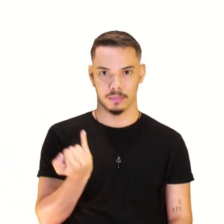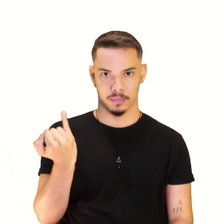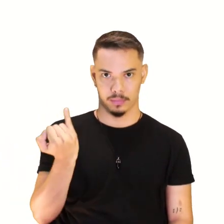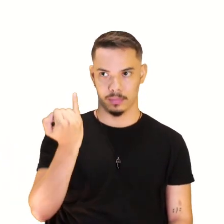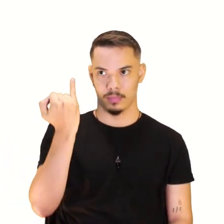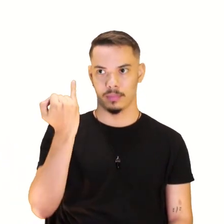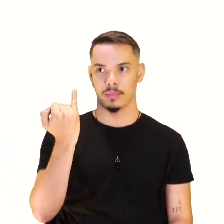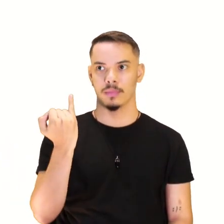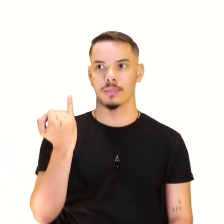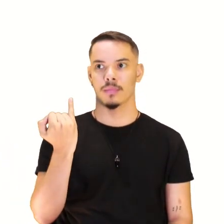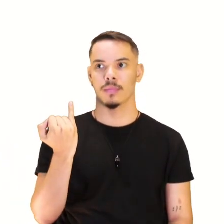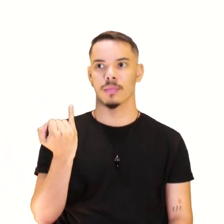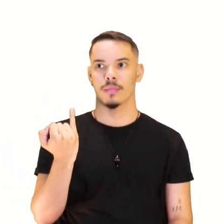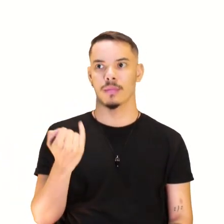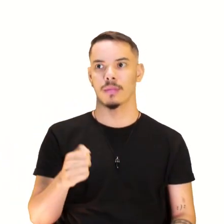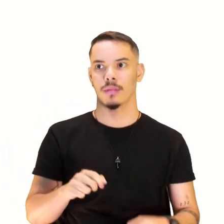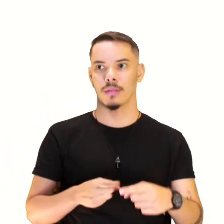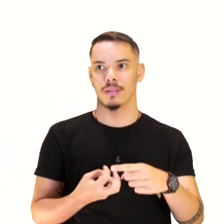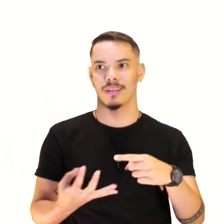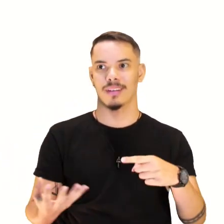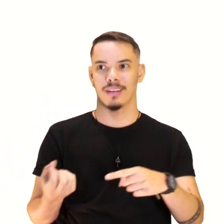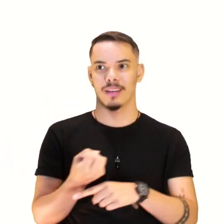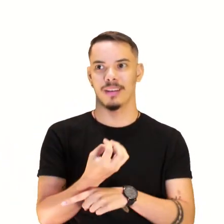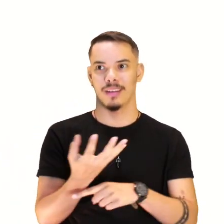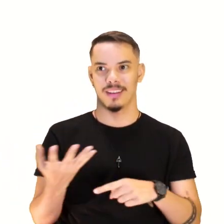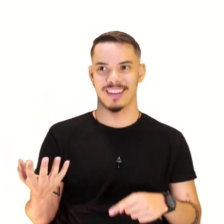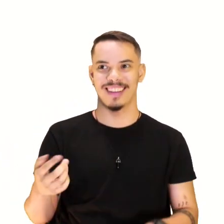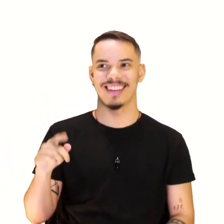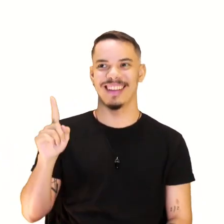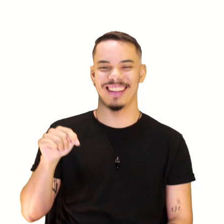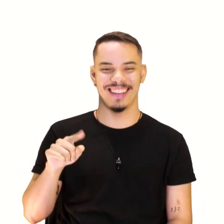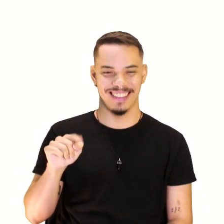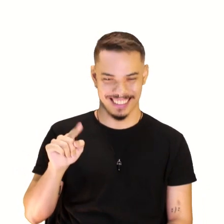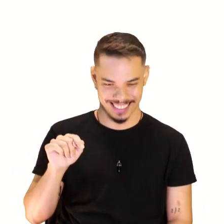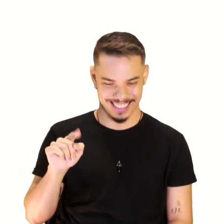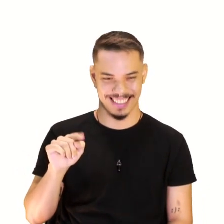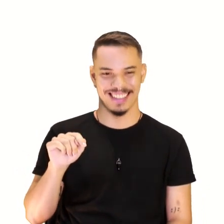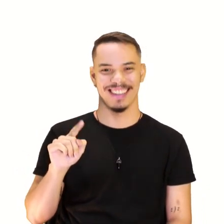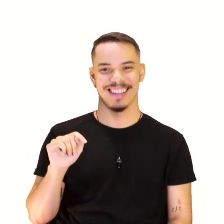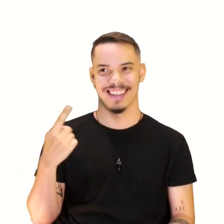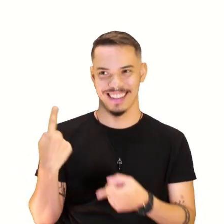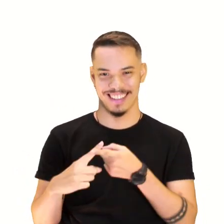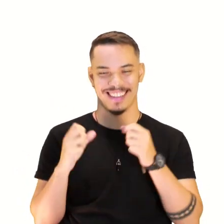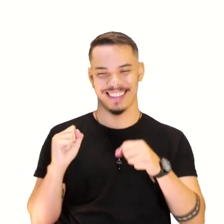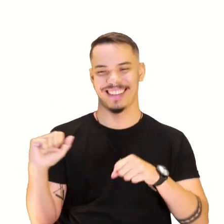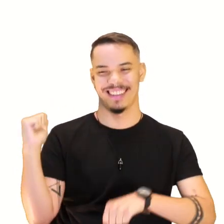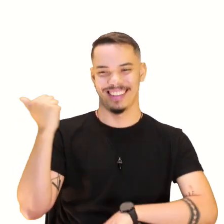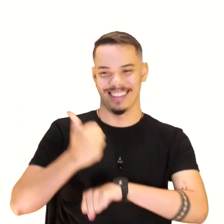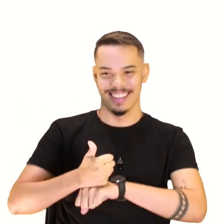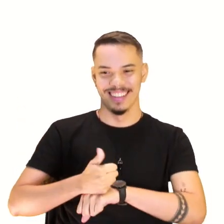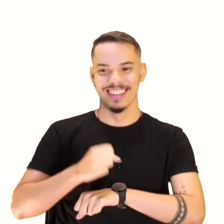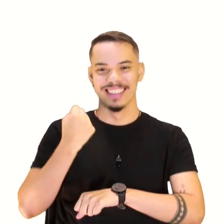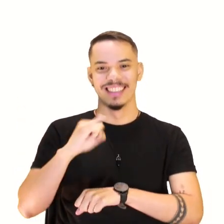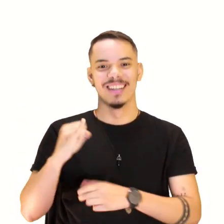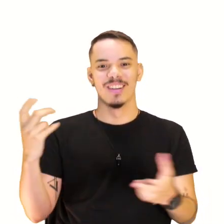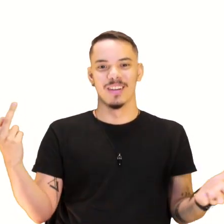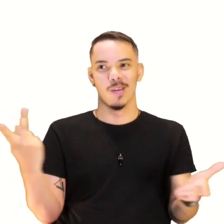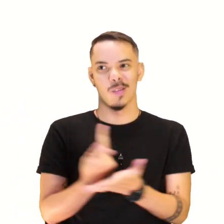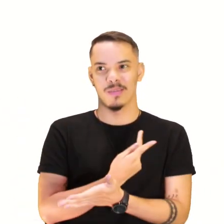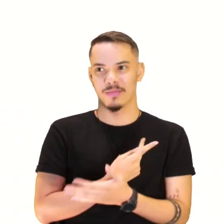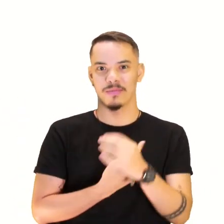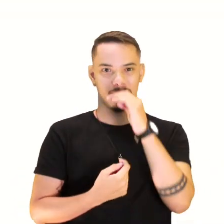do Bhaskara, de tirar o A, o B e o C, para poder substituir certinho, senão fica errado na hora de resolver o